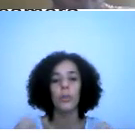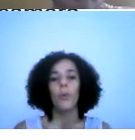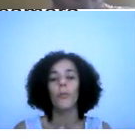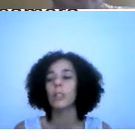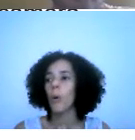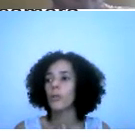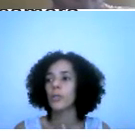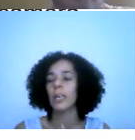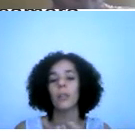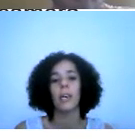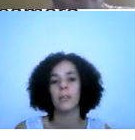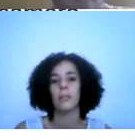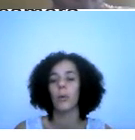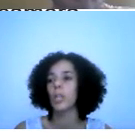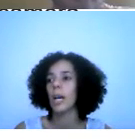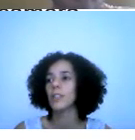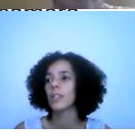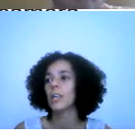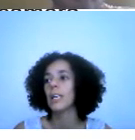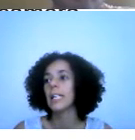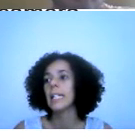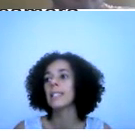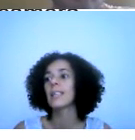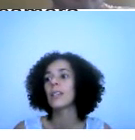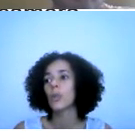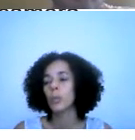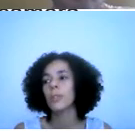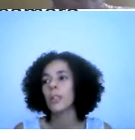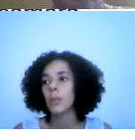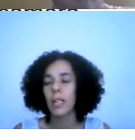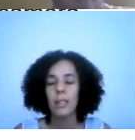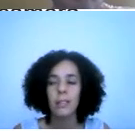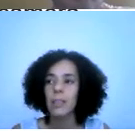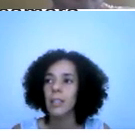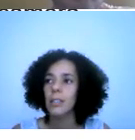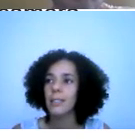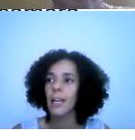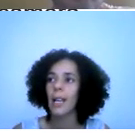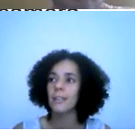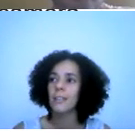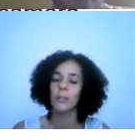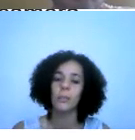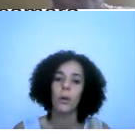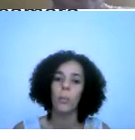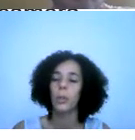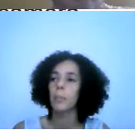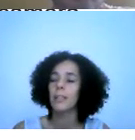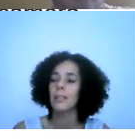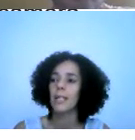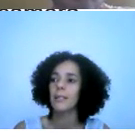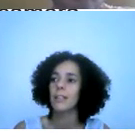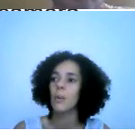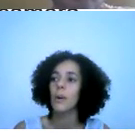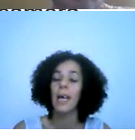agonísticos, são conflituosos, né, não eram cordiais. E 18% dessa relação de comportamento,